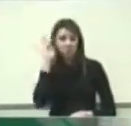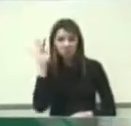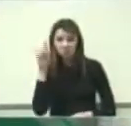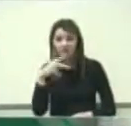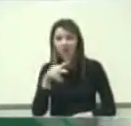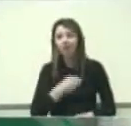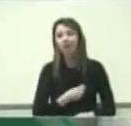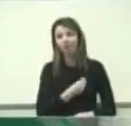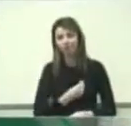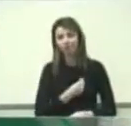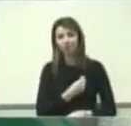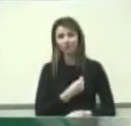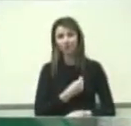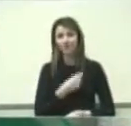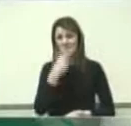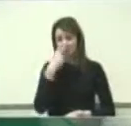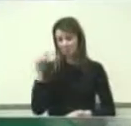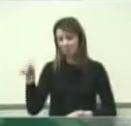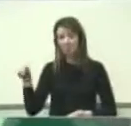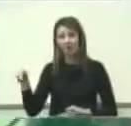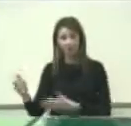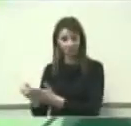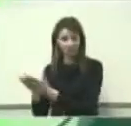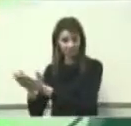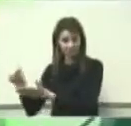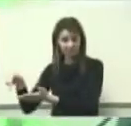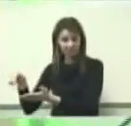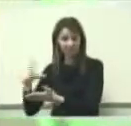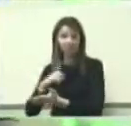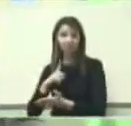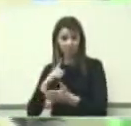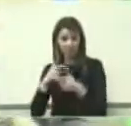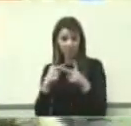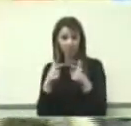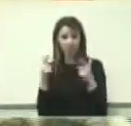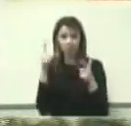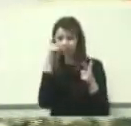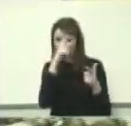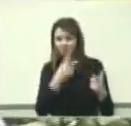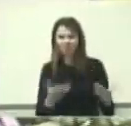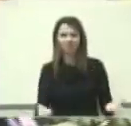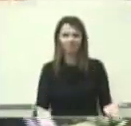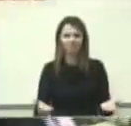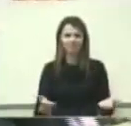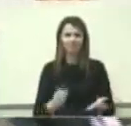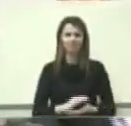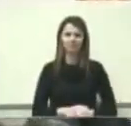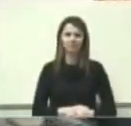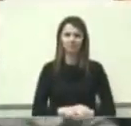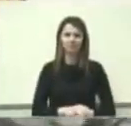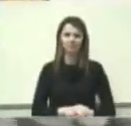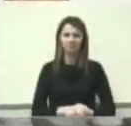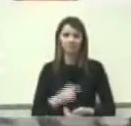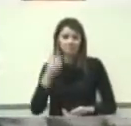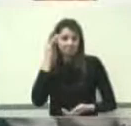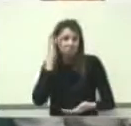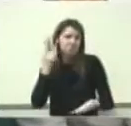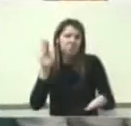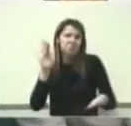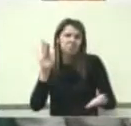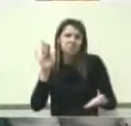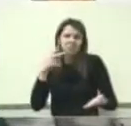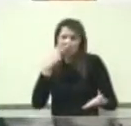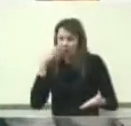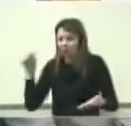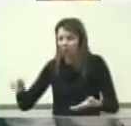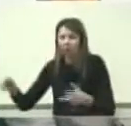pode também estar vivendo você pode estar vivendo isso você pode estar vivendo vento contrário aquilo